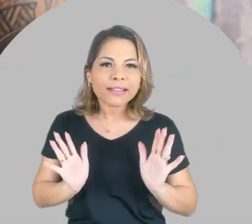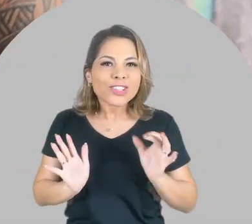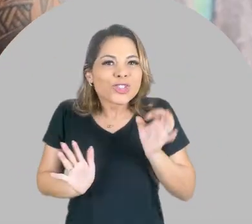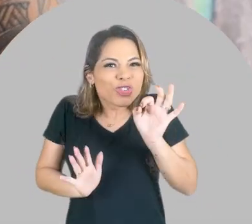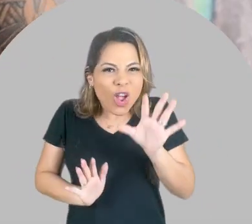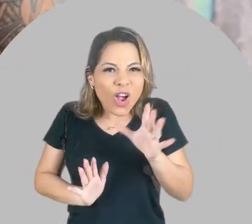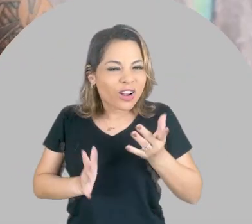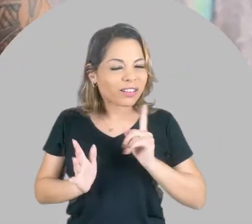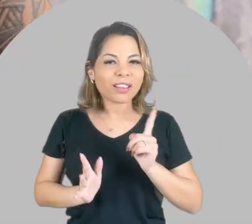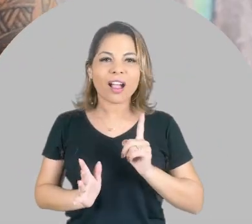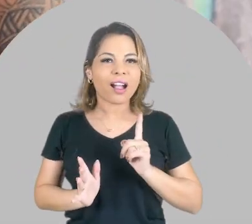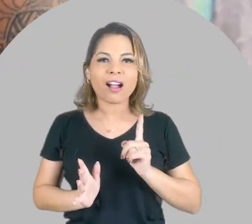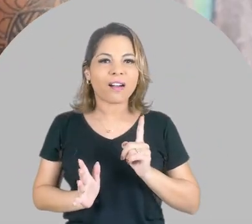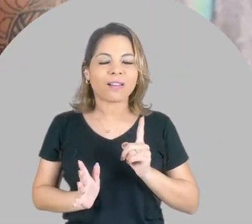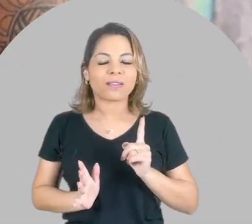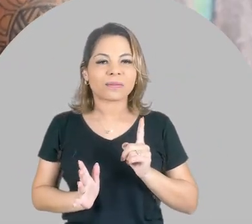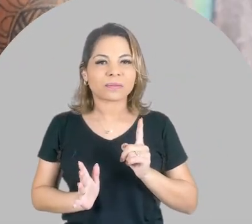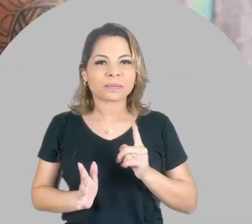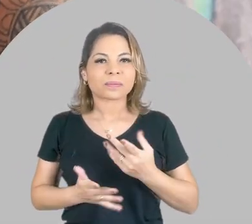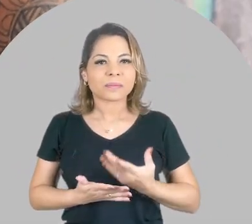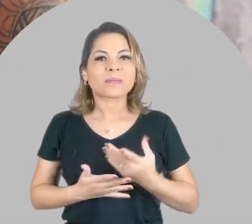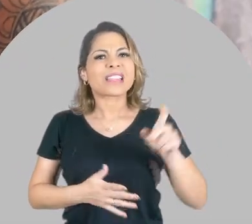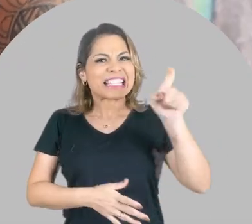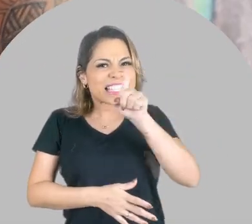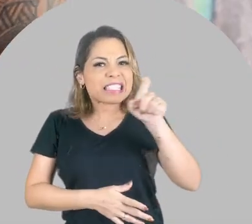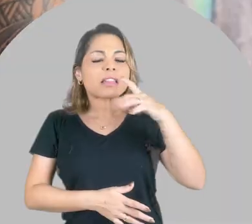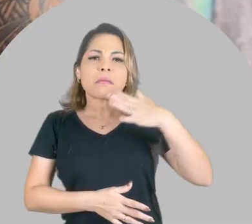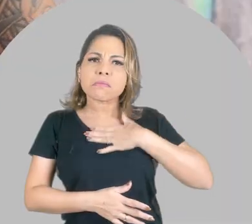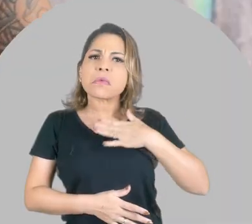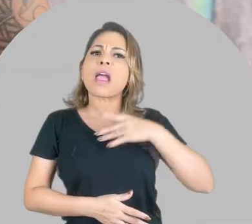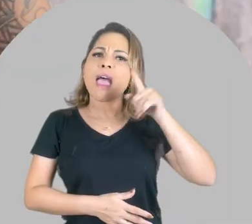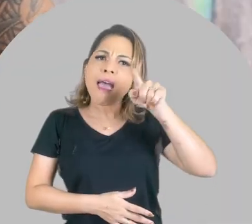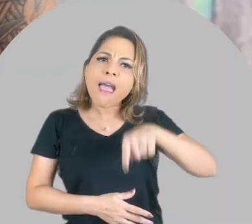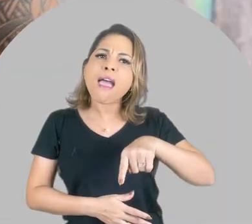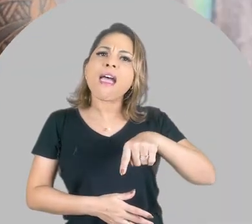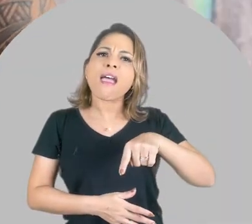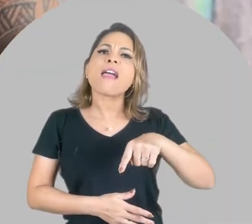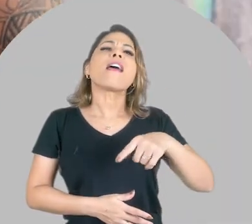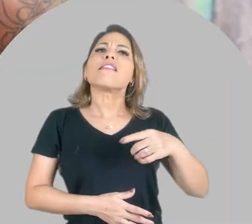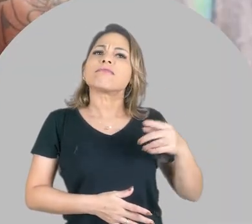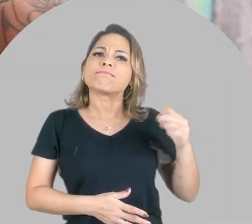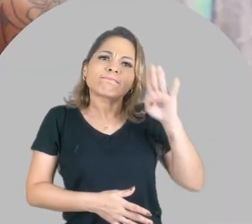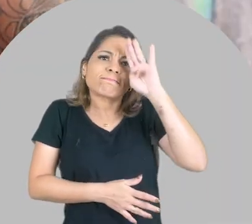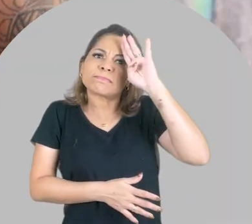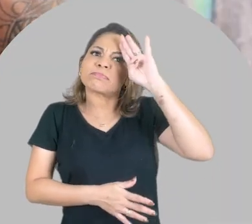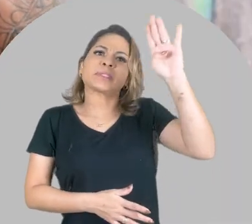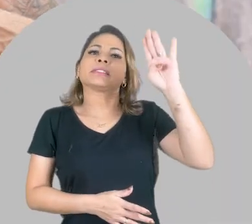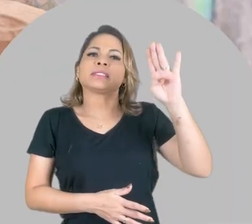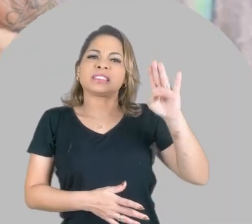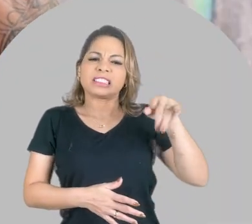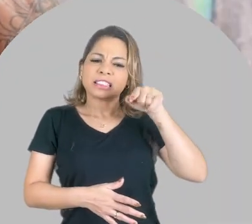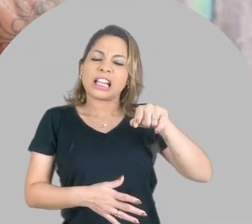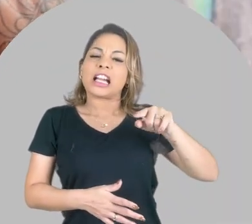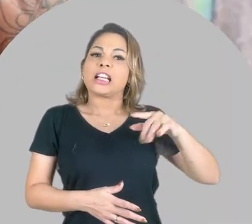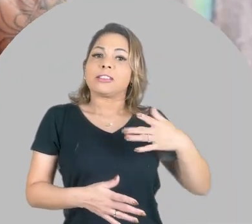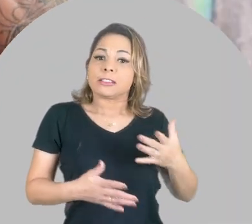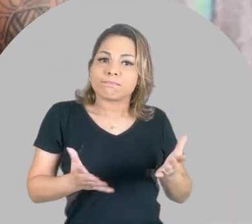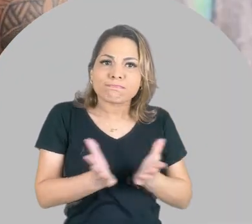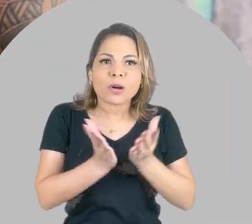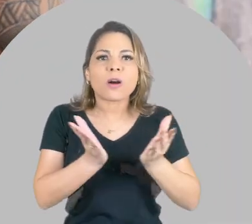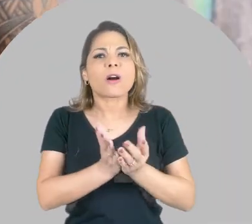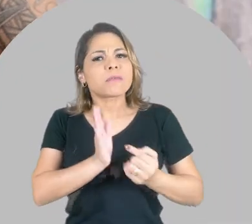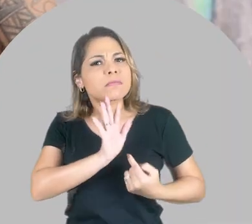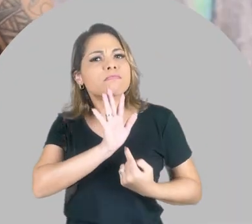medicina, tá ligado? Então o picho pra mim é o ratão lá, o cara que tá lá no